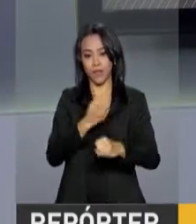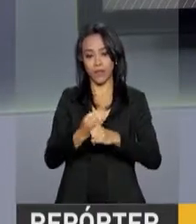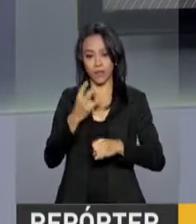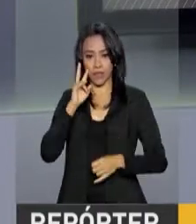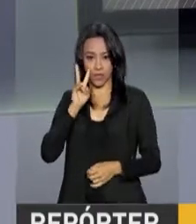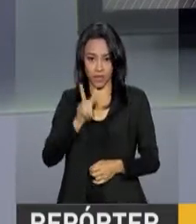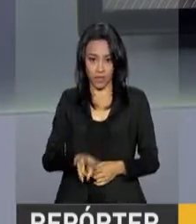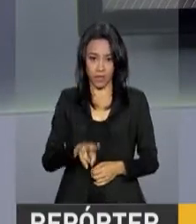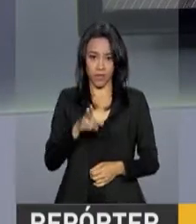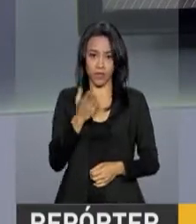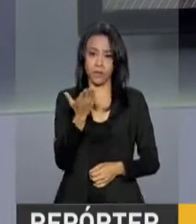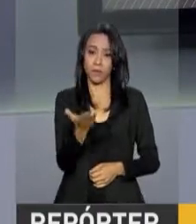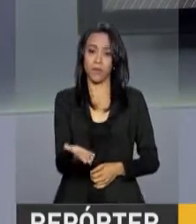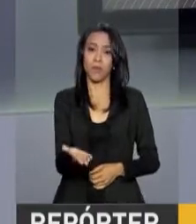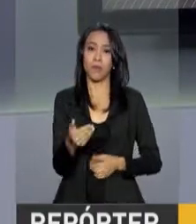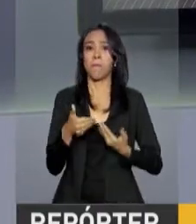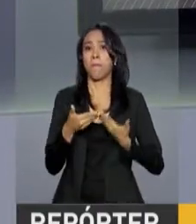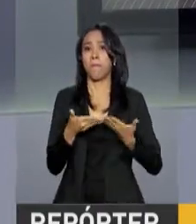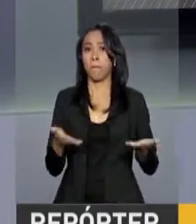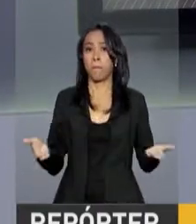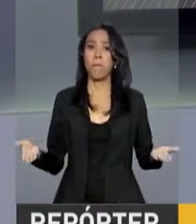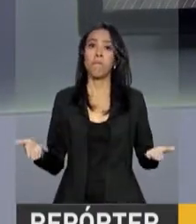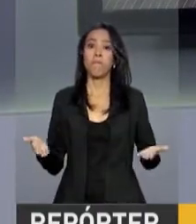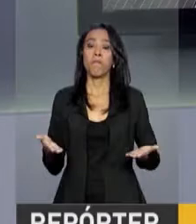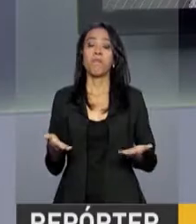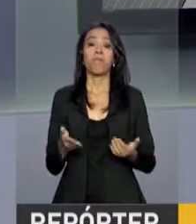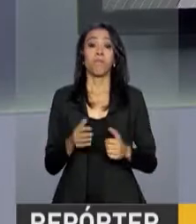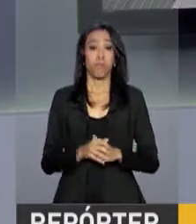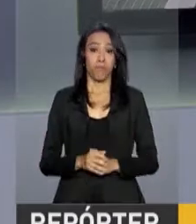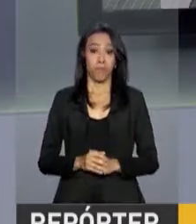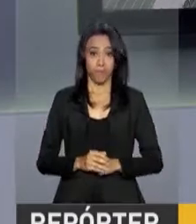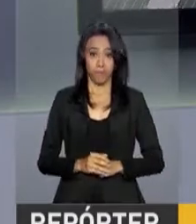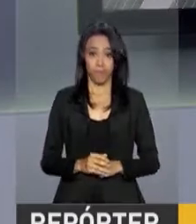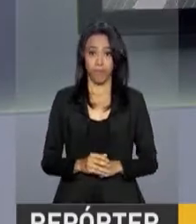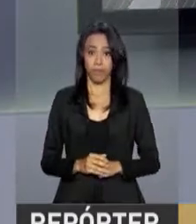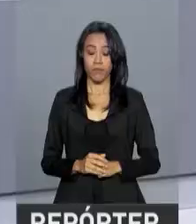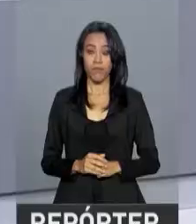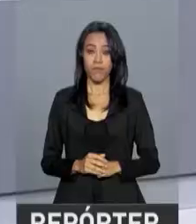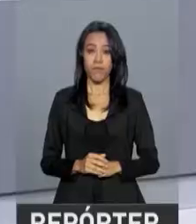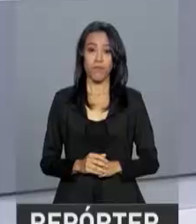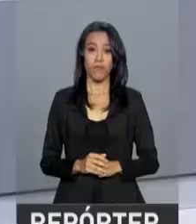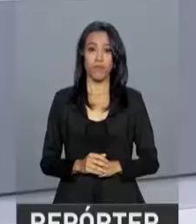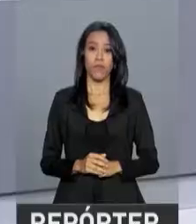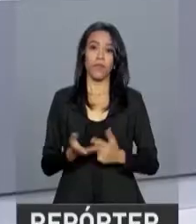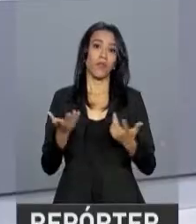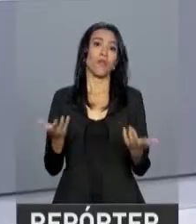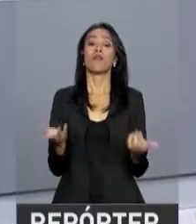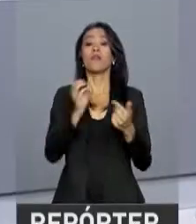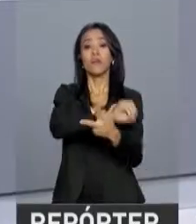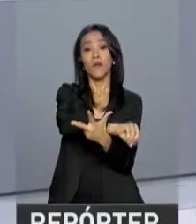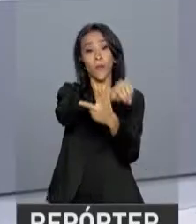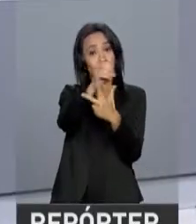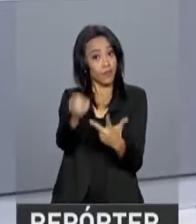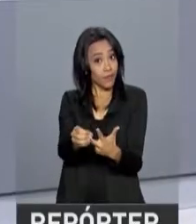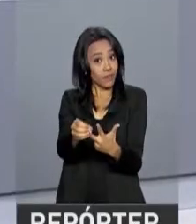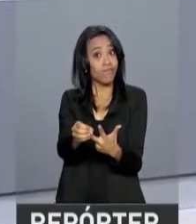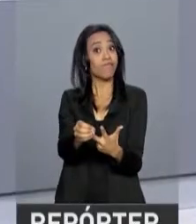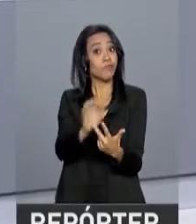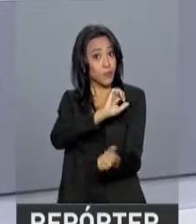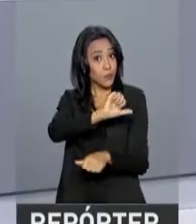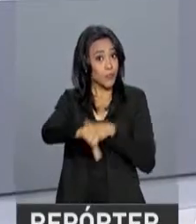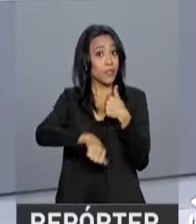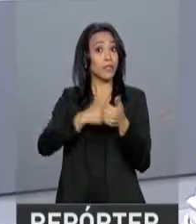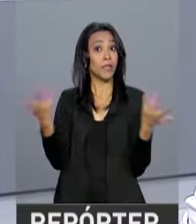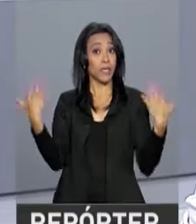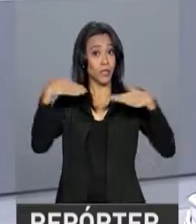em enem.inep.gov.br barra participante do enem vem mudando para incluir